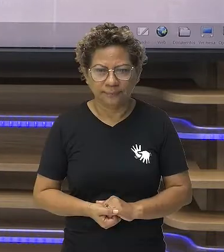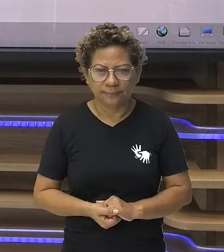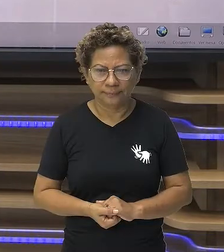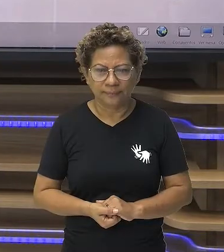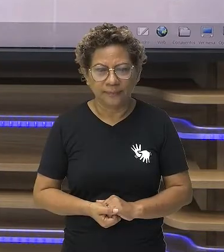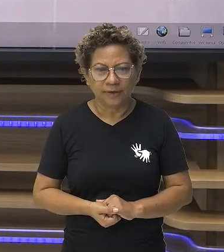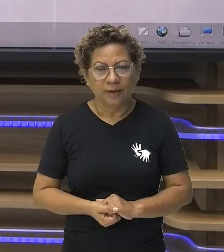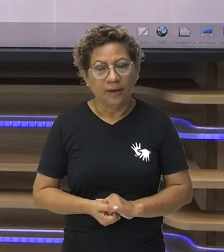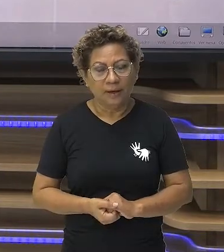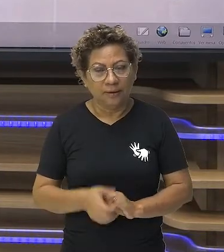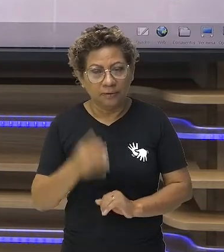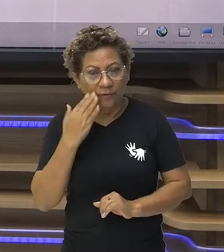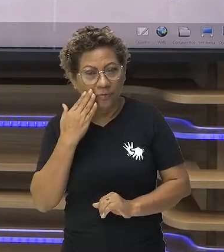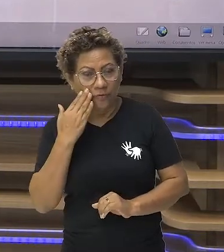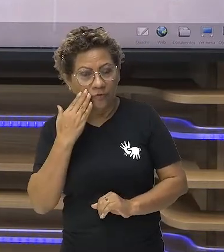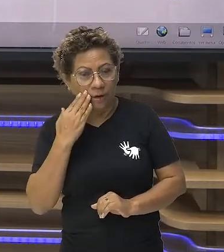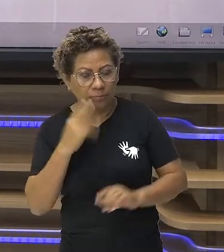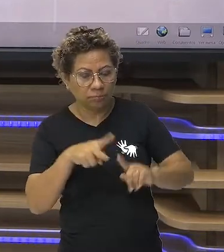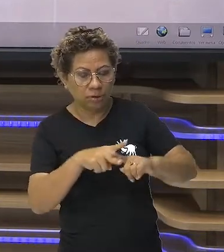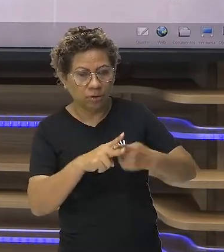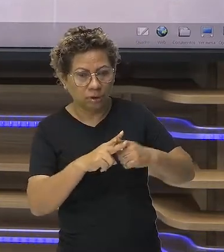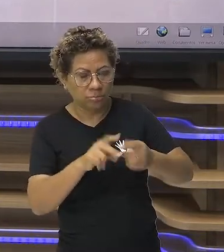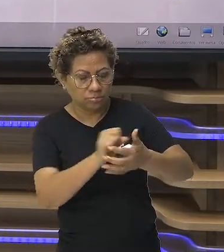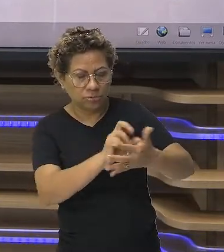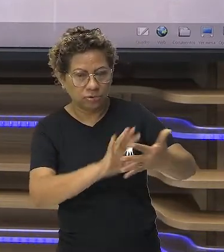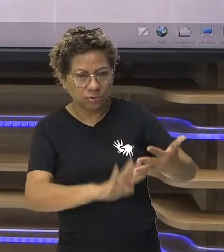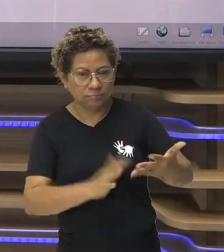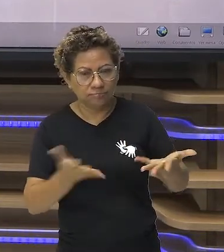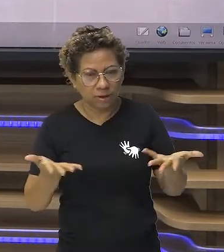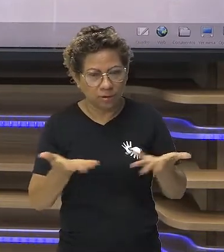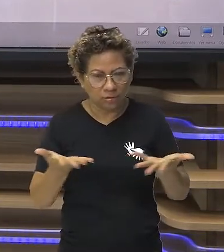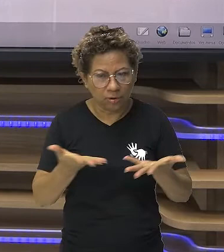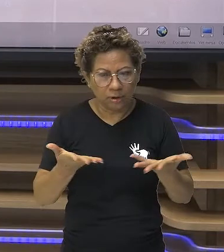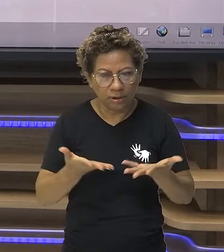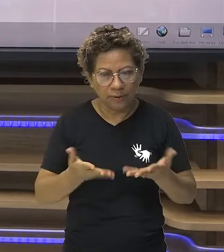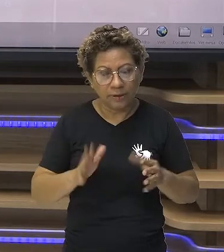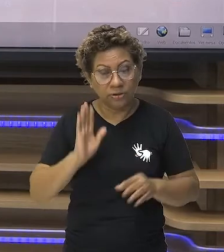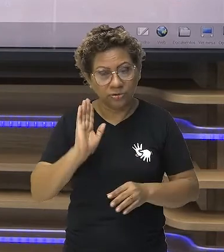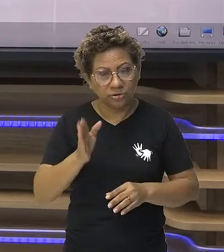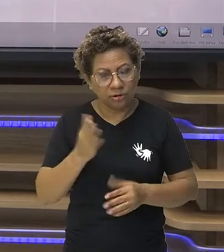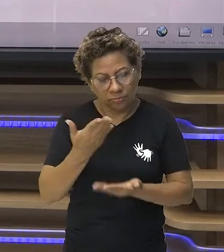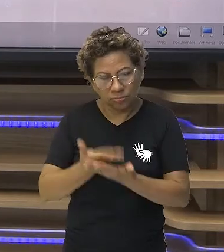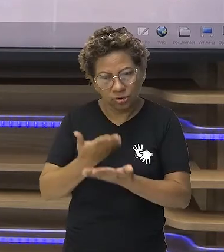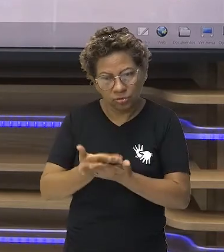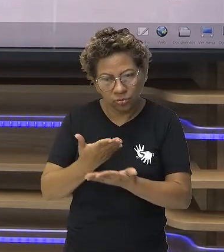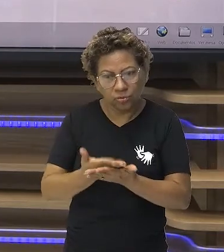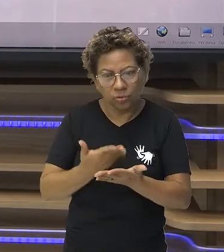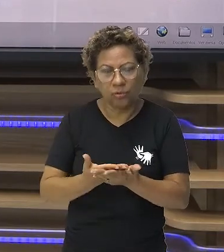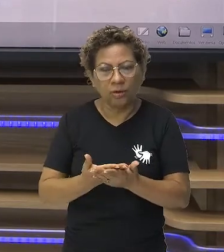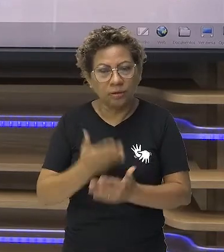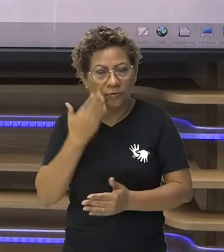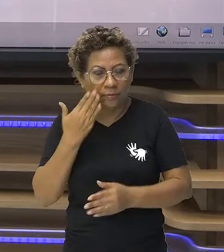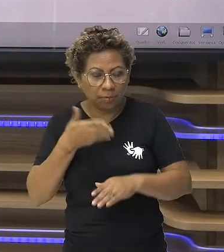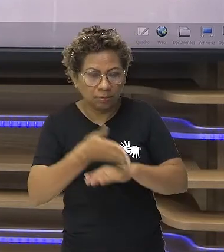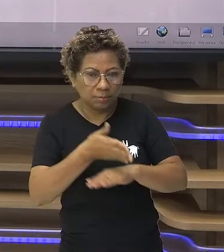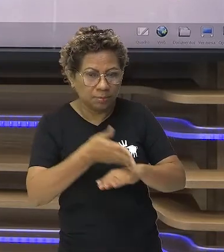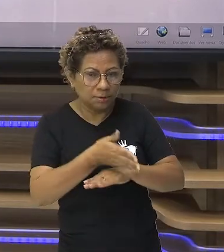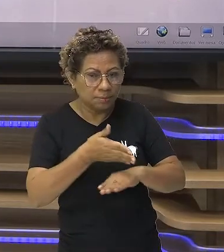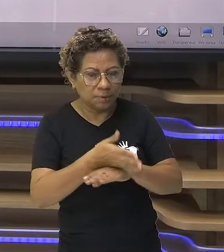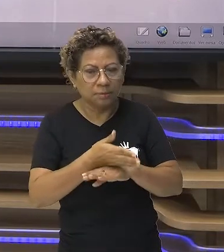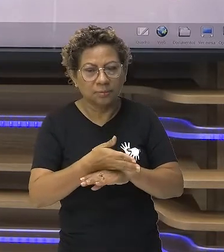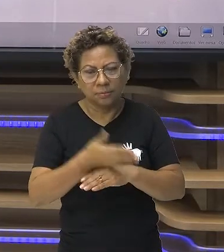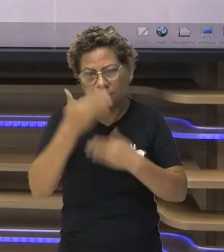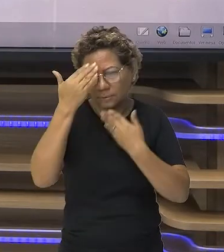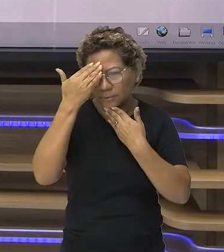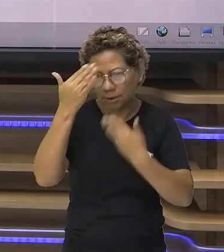Muito bem, pessoal, uma questãozinha tranquila aí, né? É, com base no que nós estudamos. Vamos agora algumas participações, agradecer a